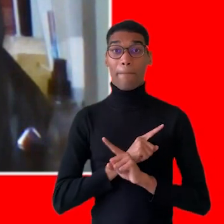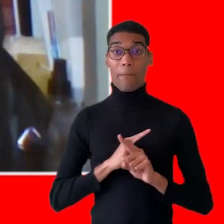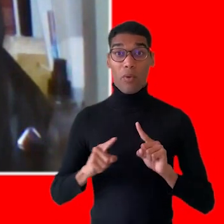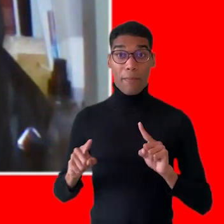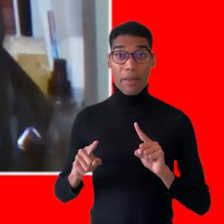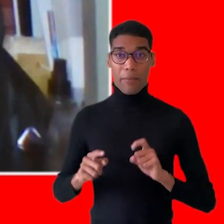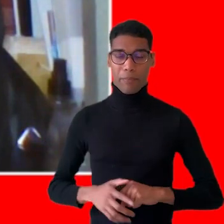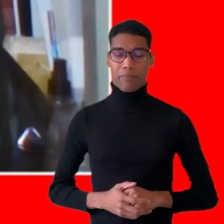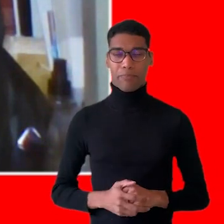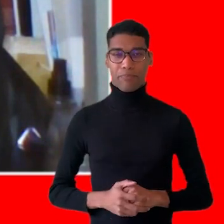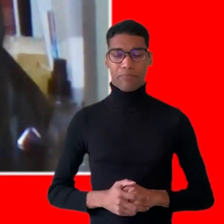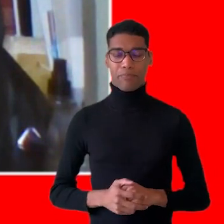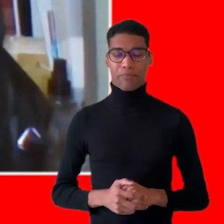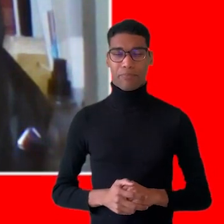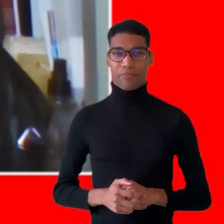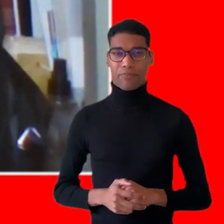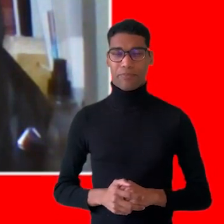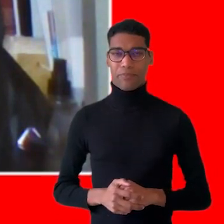impedir